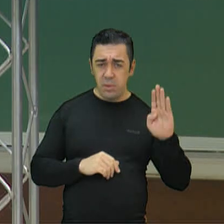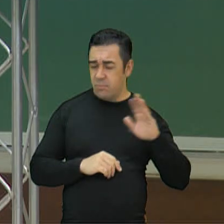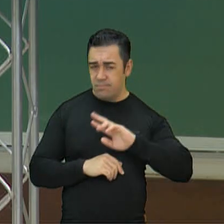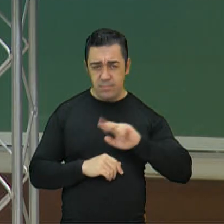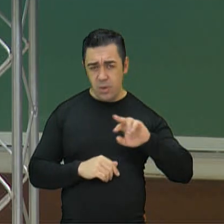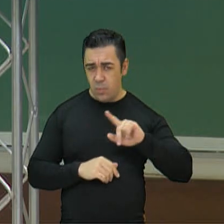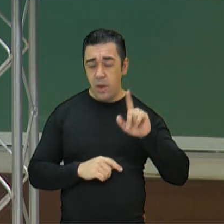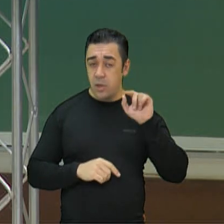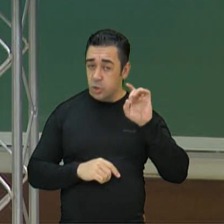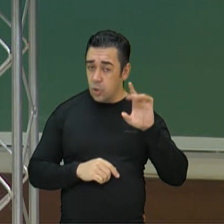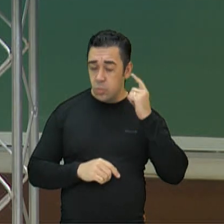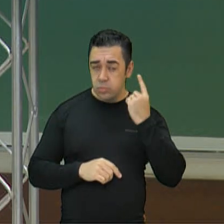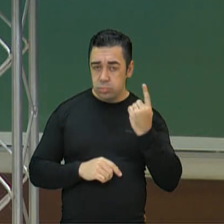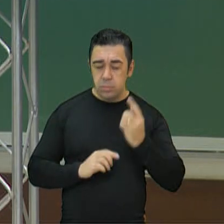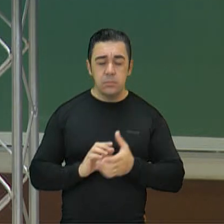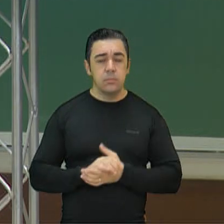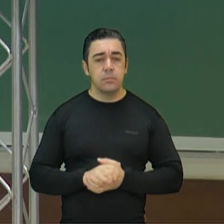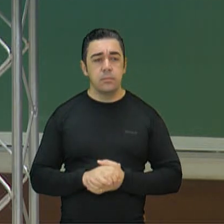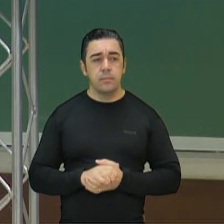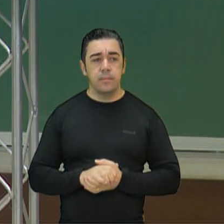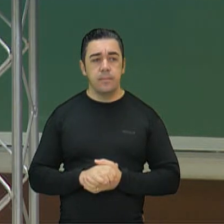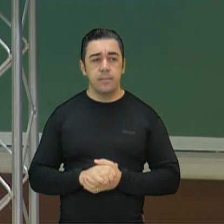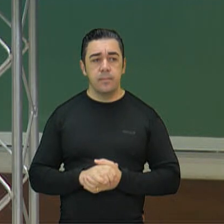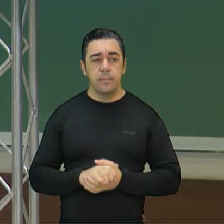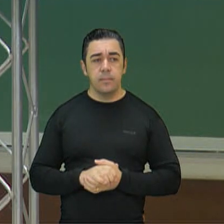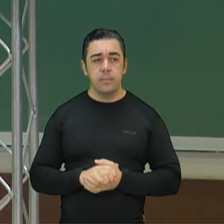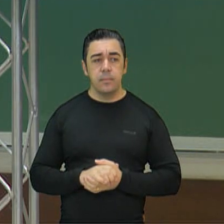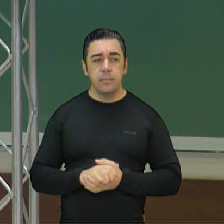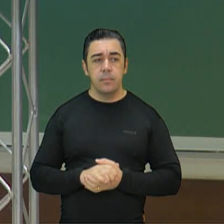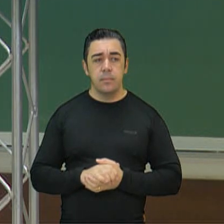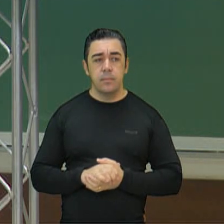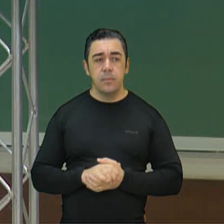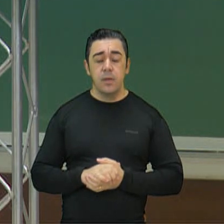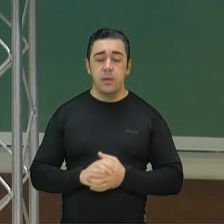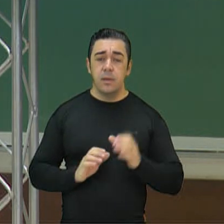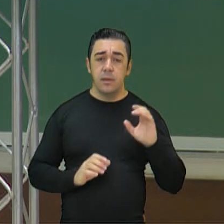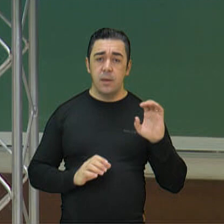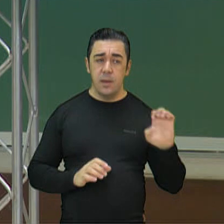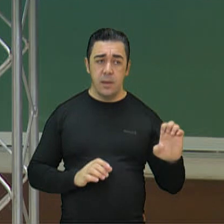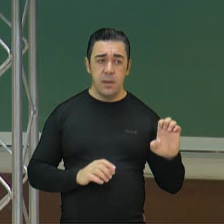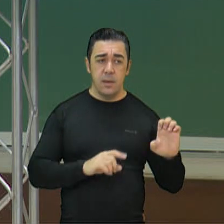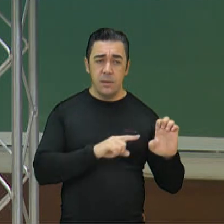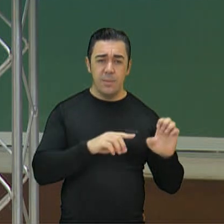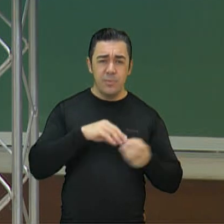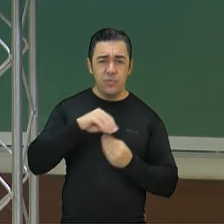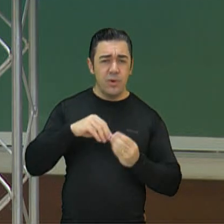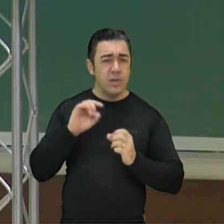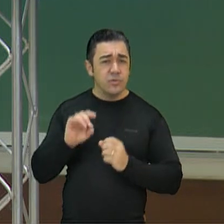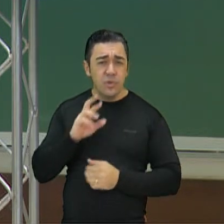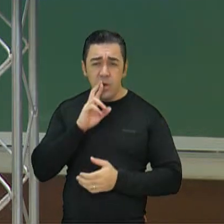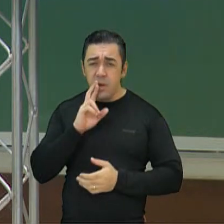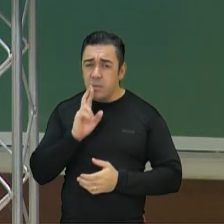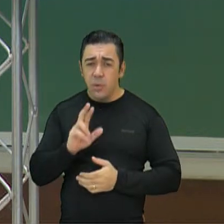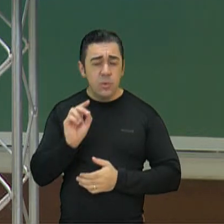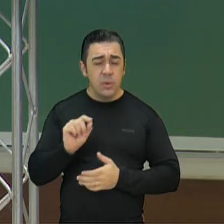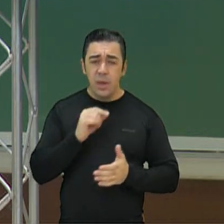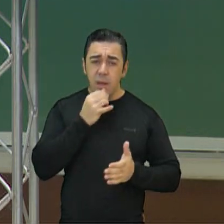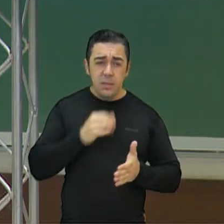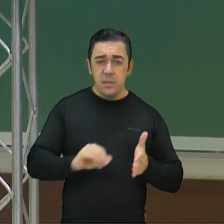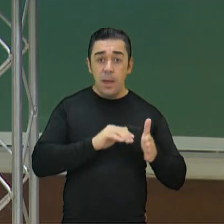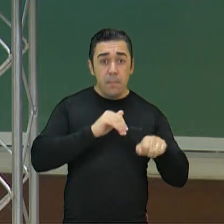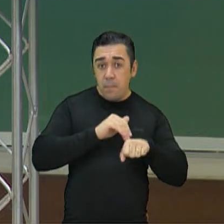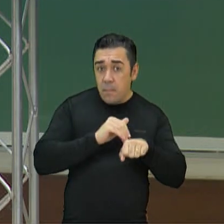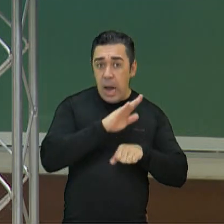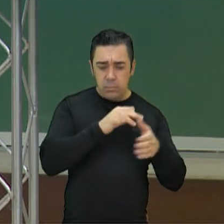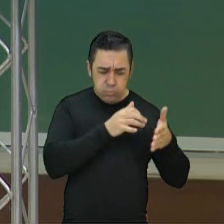só a corrente. A corrente e a resistência está misturando a letra C aqui com a corrente. Então, no caso, é só a corrente elétrica mesmo, né? Que